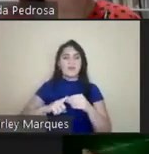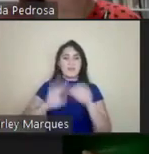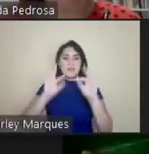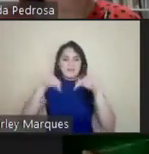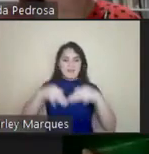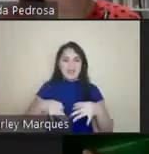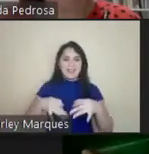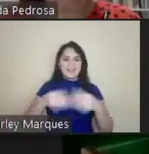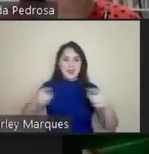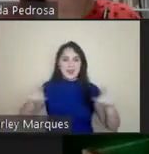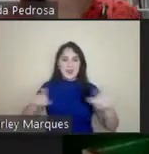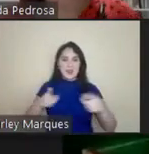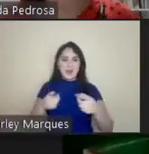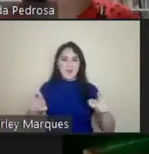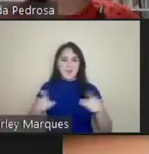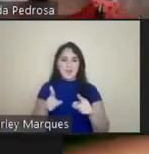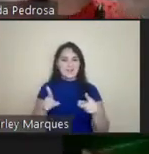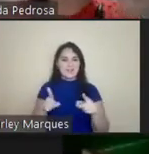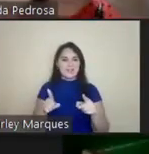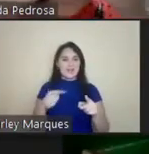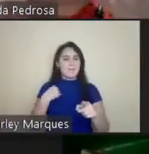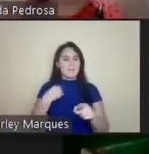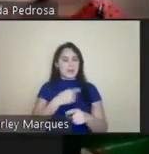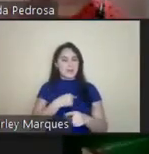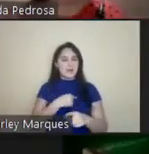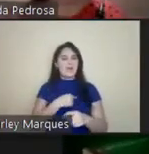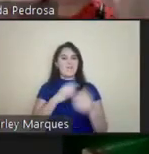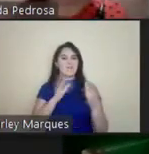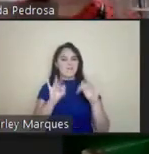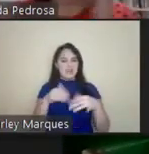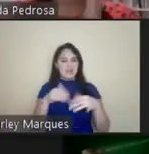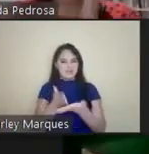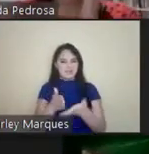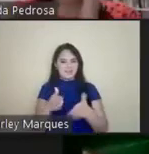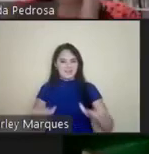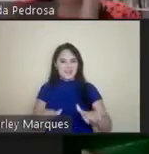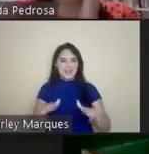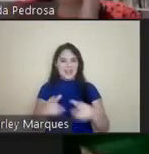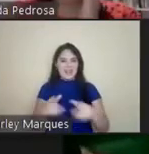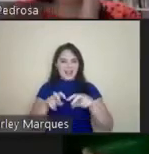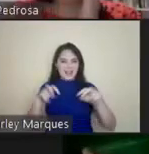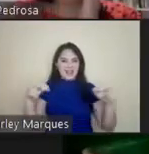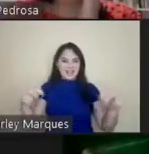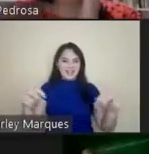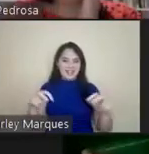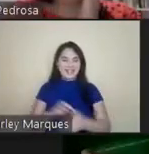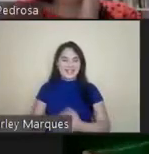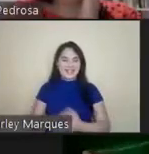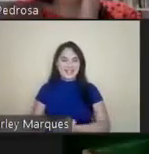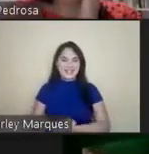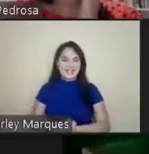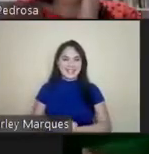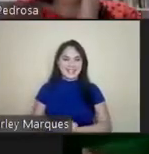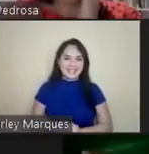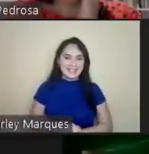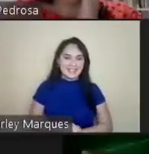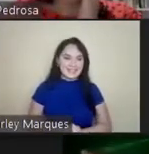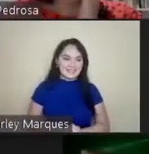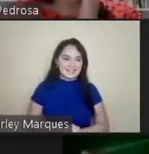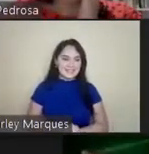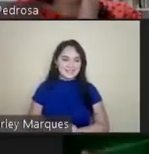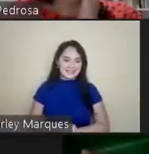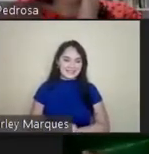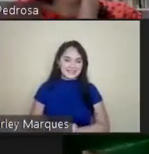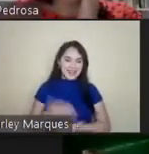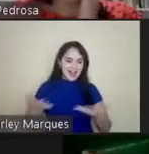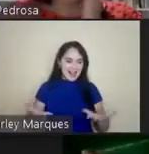com a canção para a gente terminar essa mesa. Para cima! A música, para cima. Então, né, com a